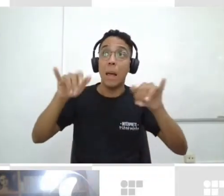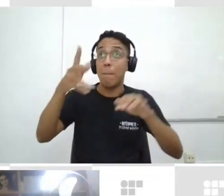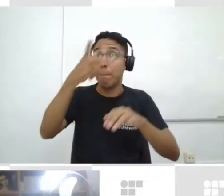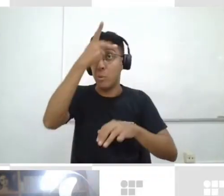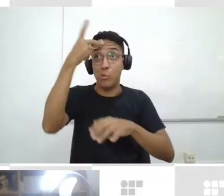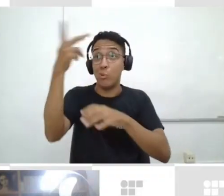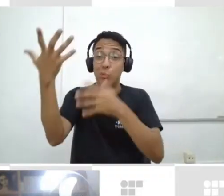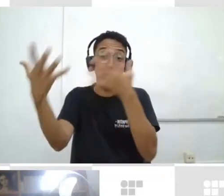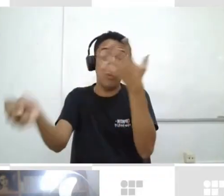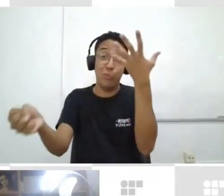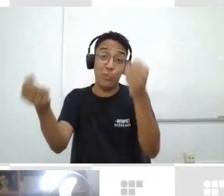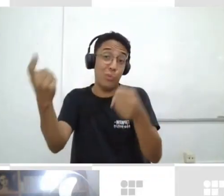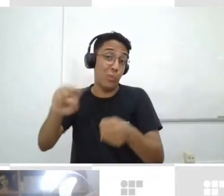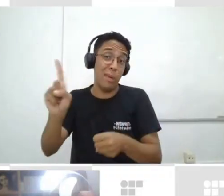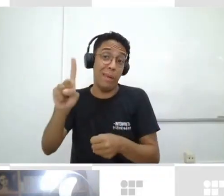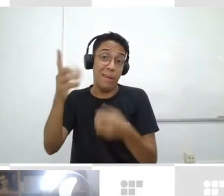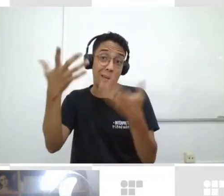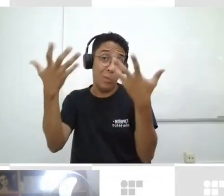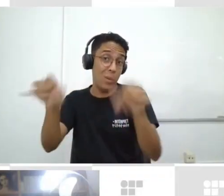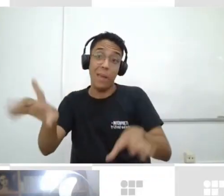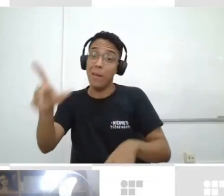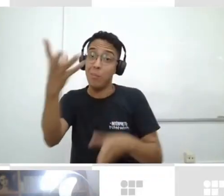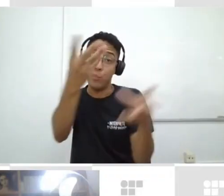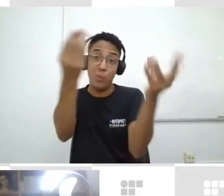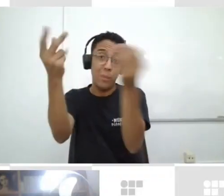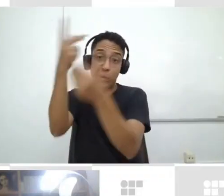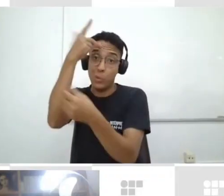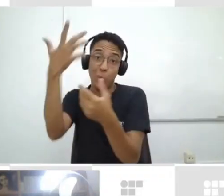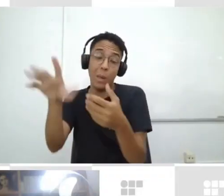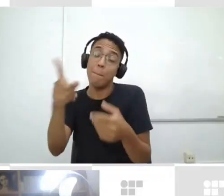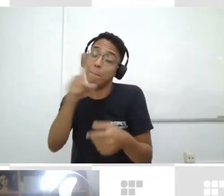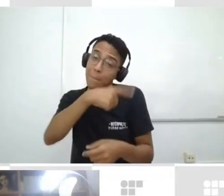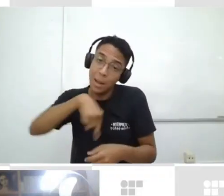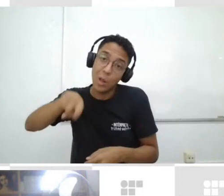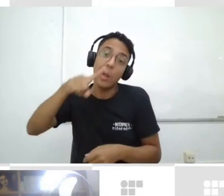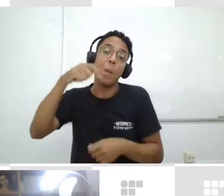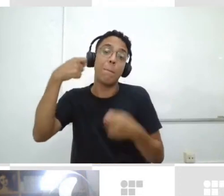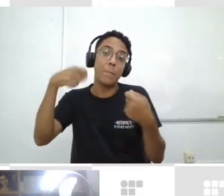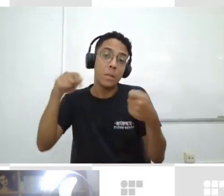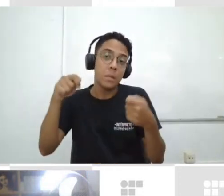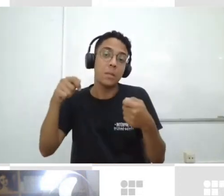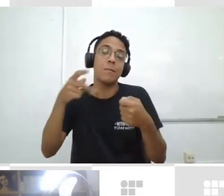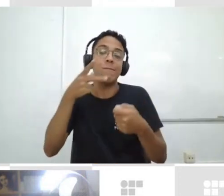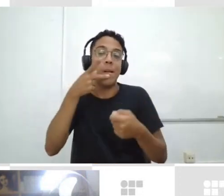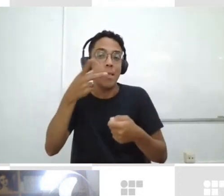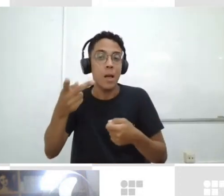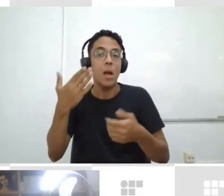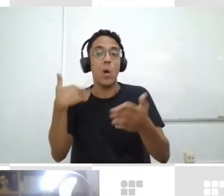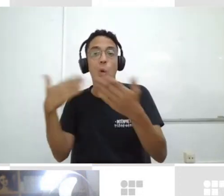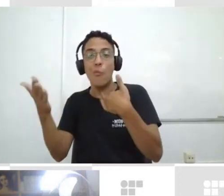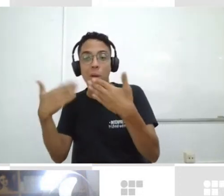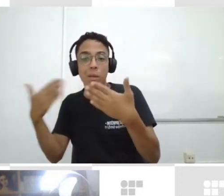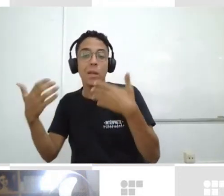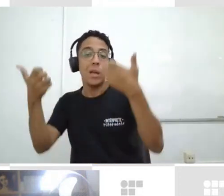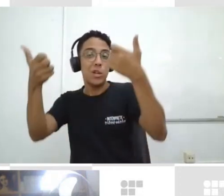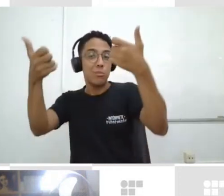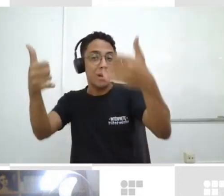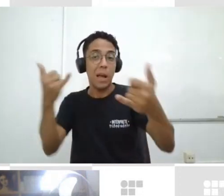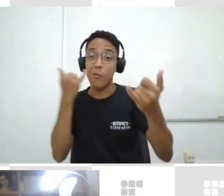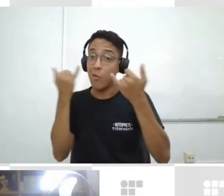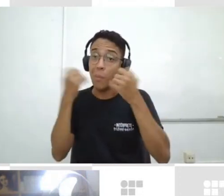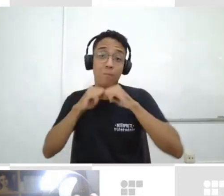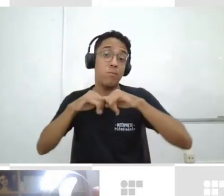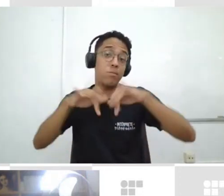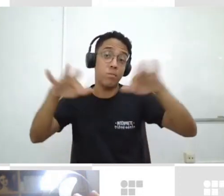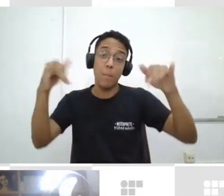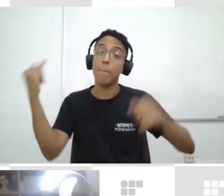e é natural que elas não queiram ouvir, mas nós temos que, efetivamente, entrar num diálogo que seja capaz de fazer com